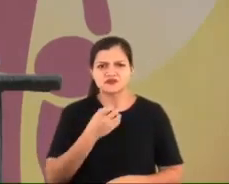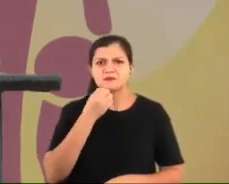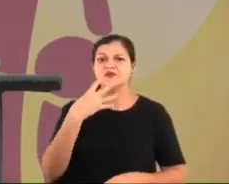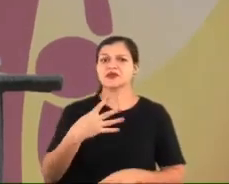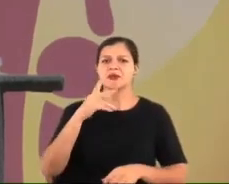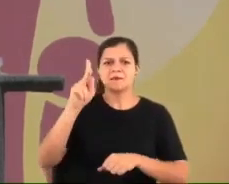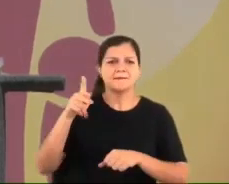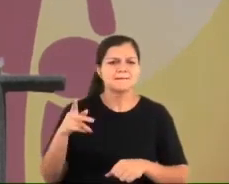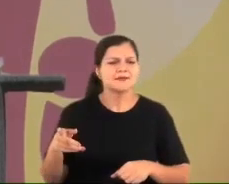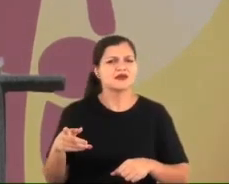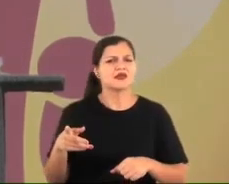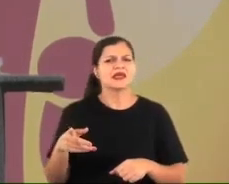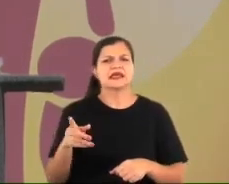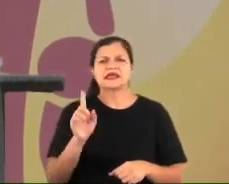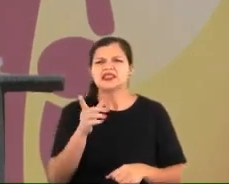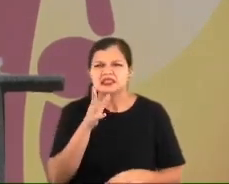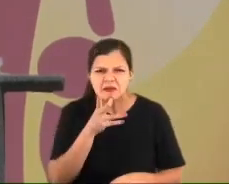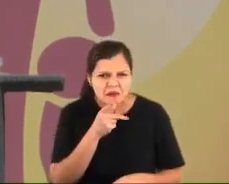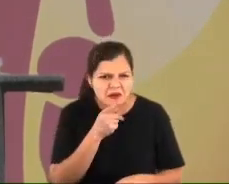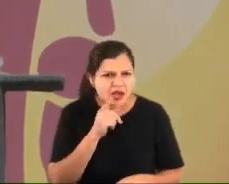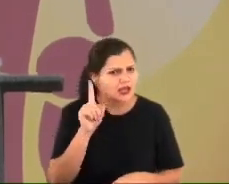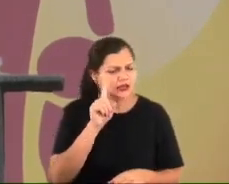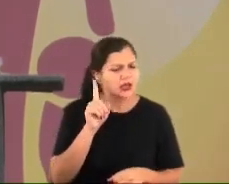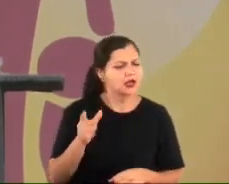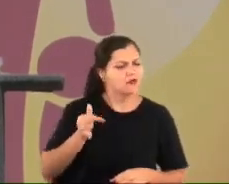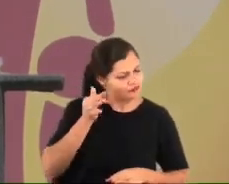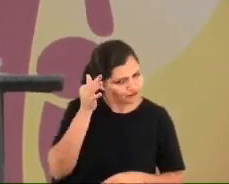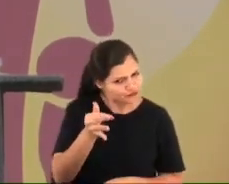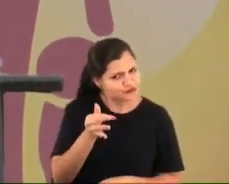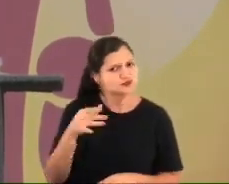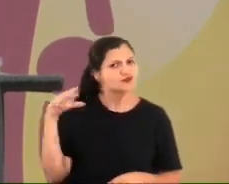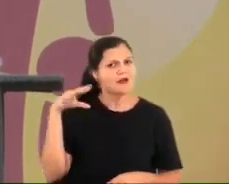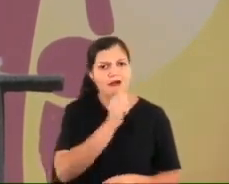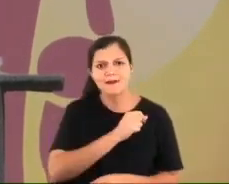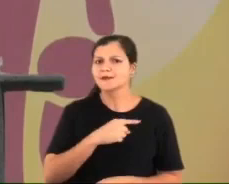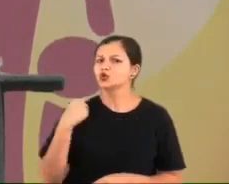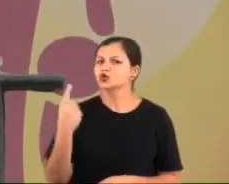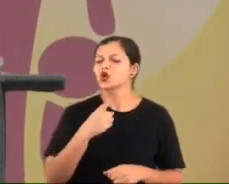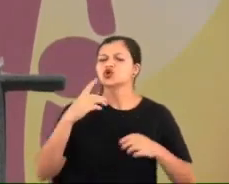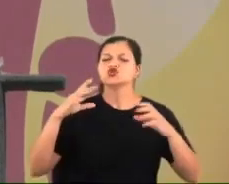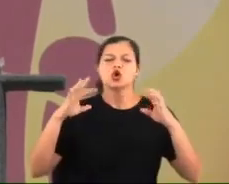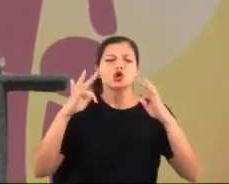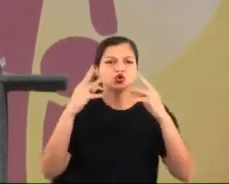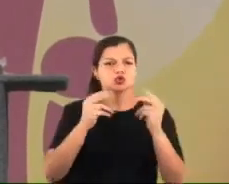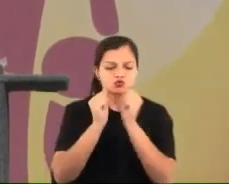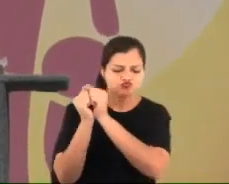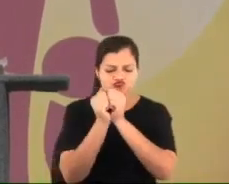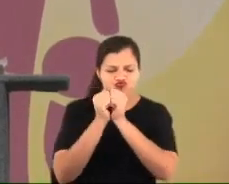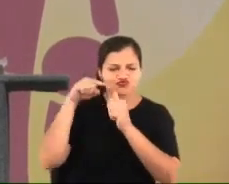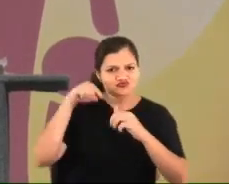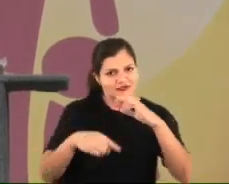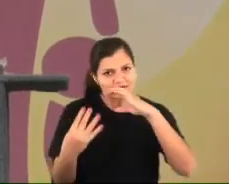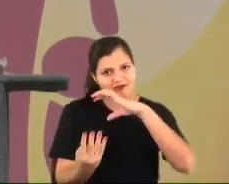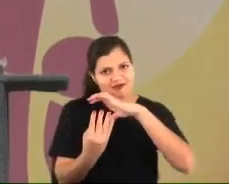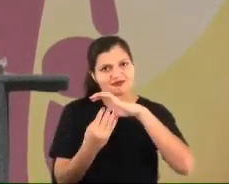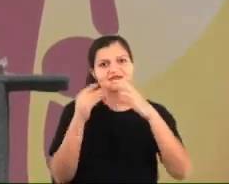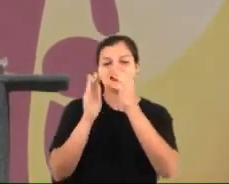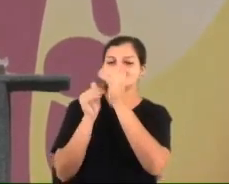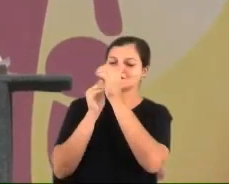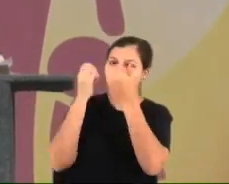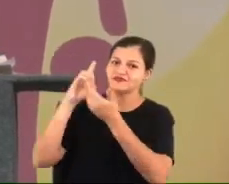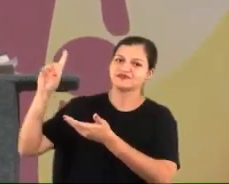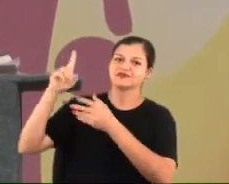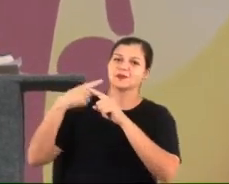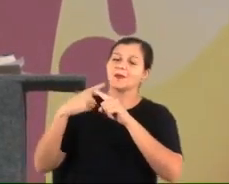todo mundo aqui. 2.500 jovens louvando a Deus. E a gente está orando para que seja o mais breve possível. Porque Deus